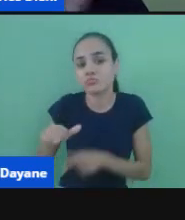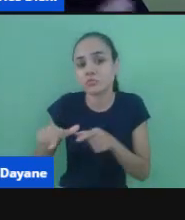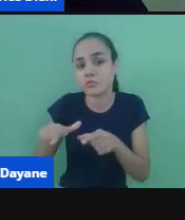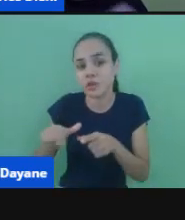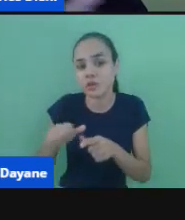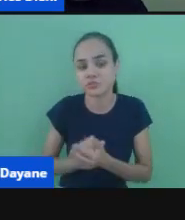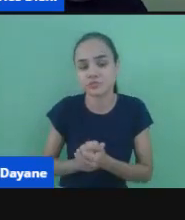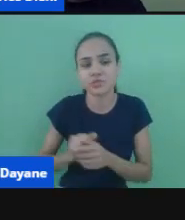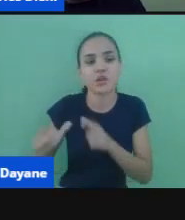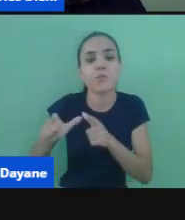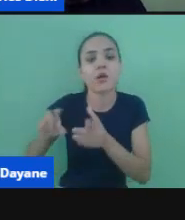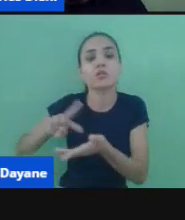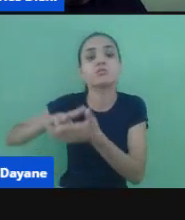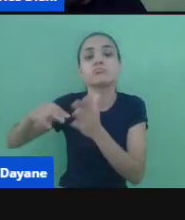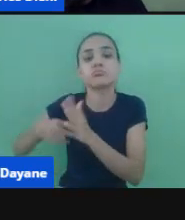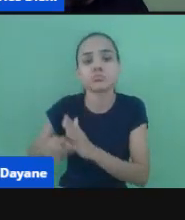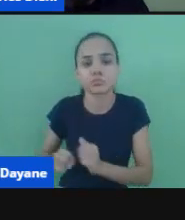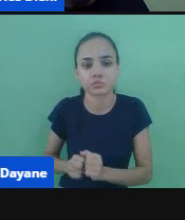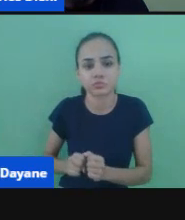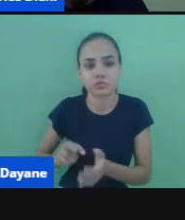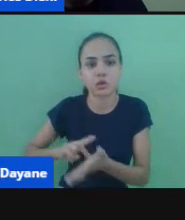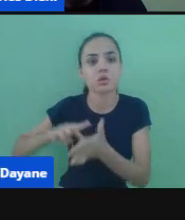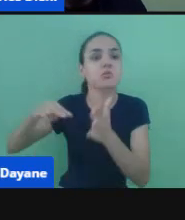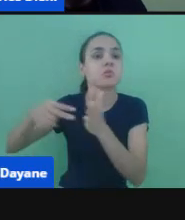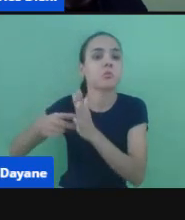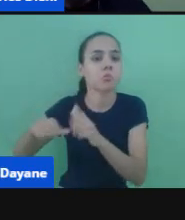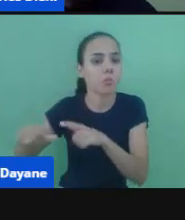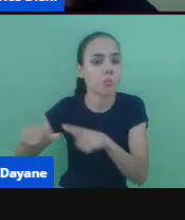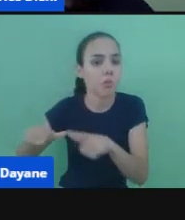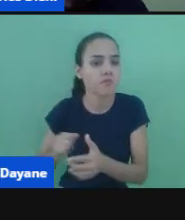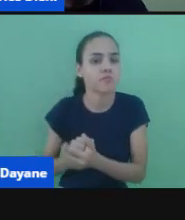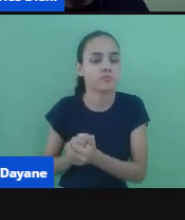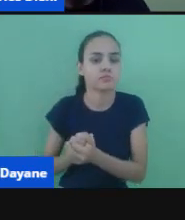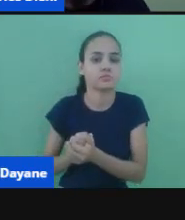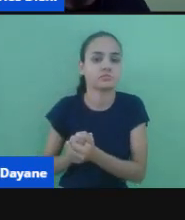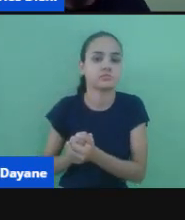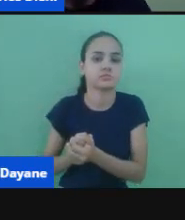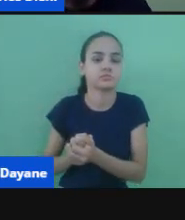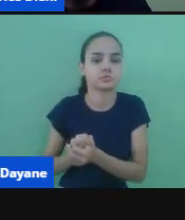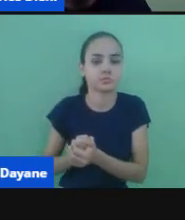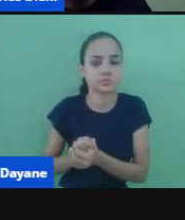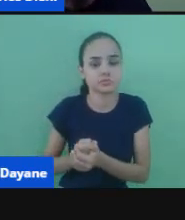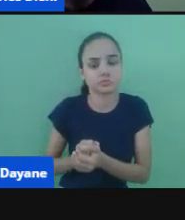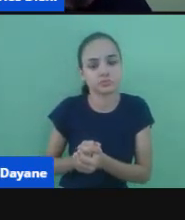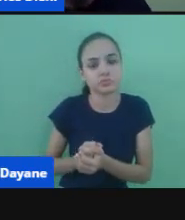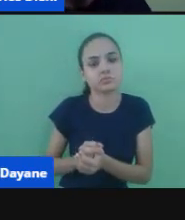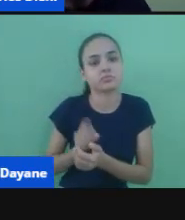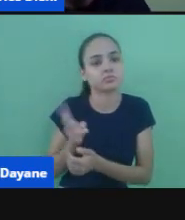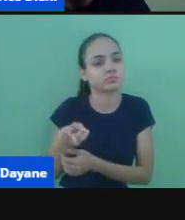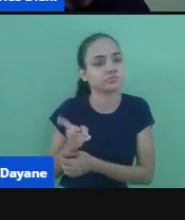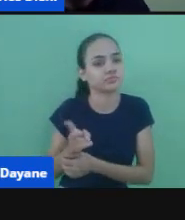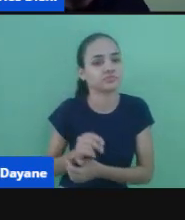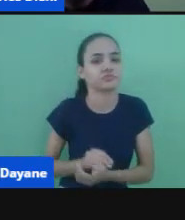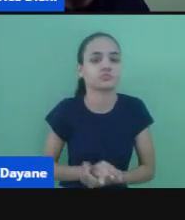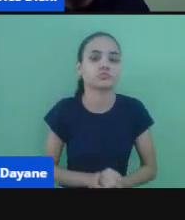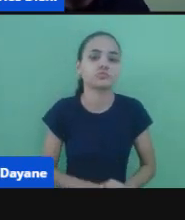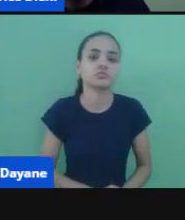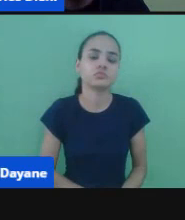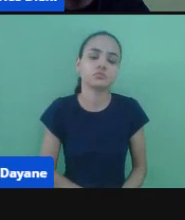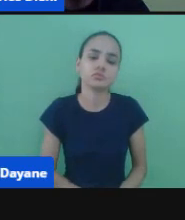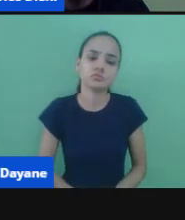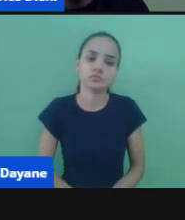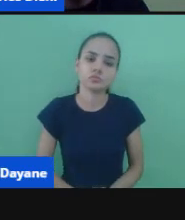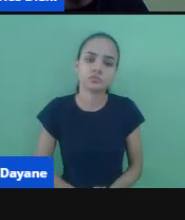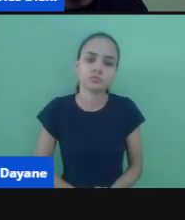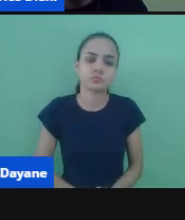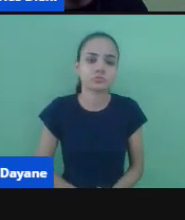coisa, trabalho é tal coisa. Vamos rodar ele inteiro? Acho que a gente tem tempo aqui. É legal a gente assistir bem para a